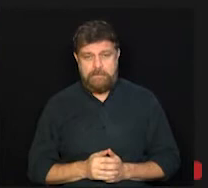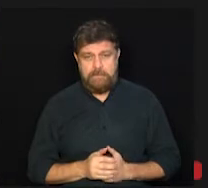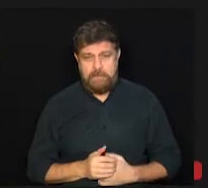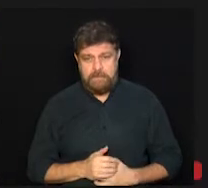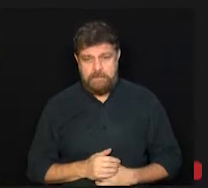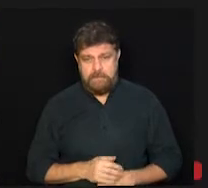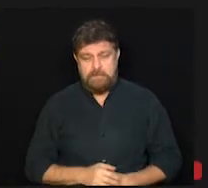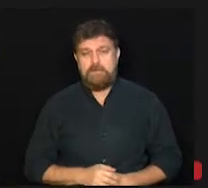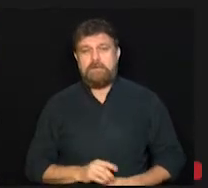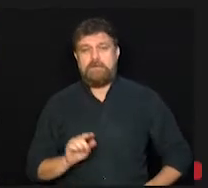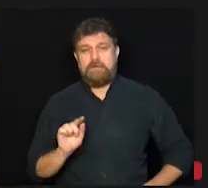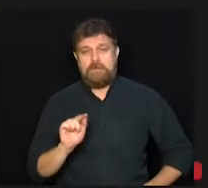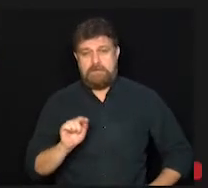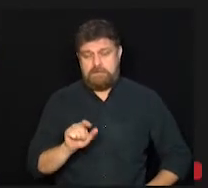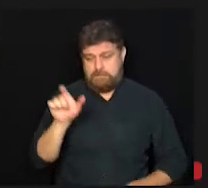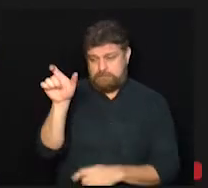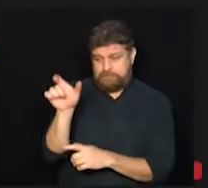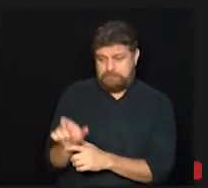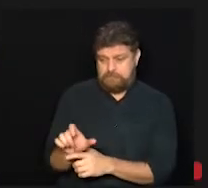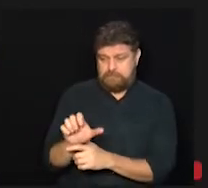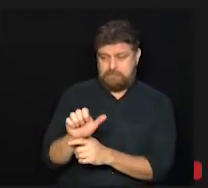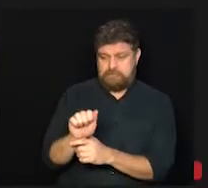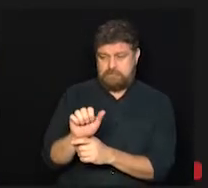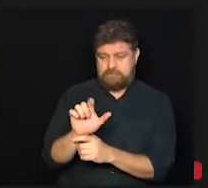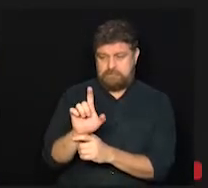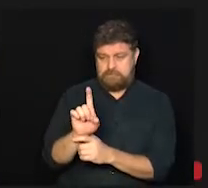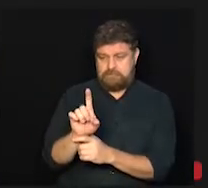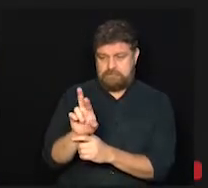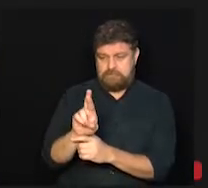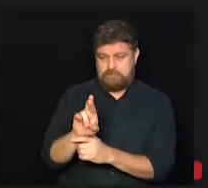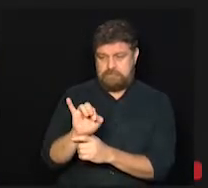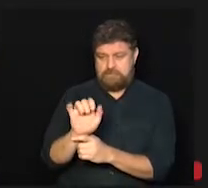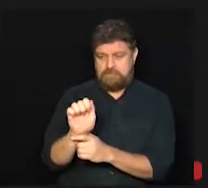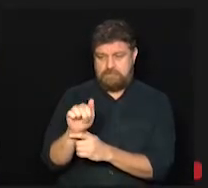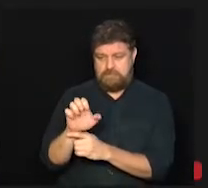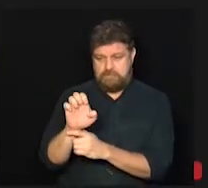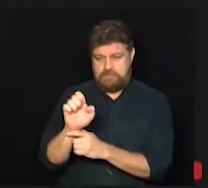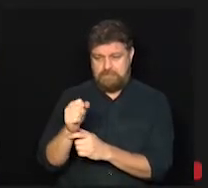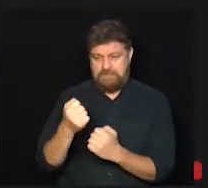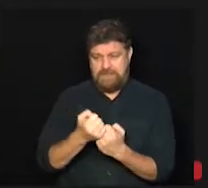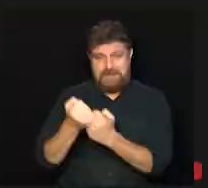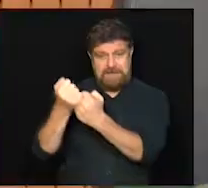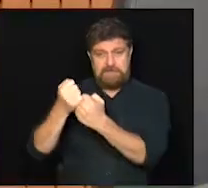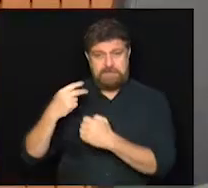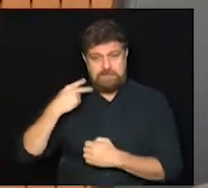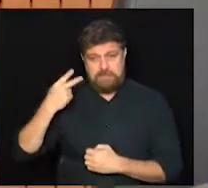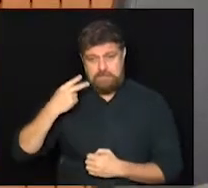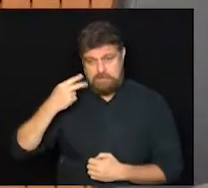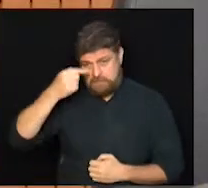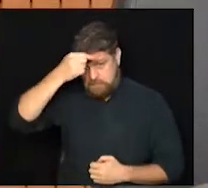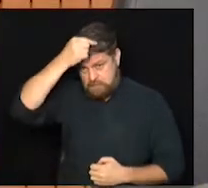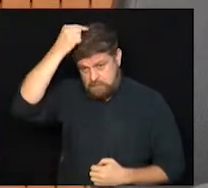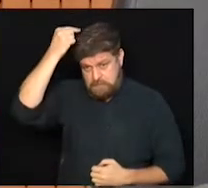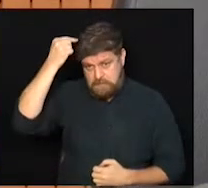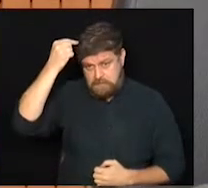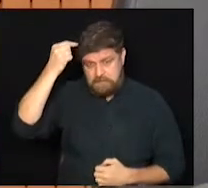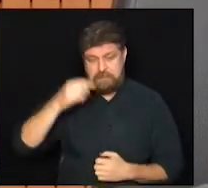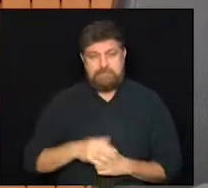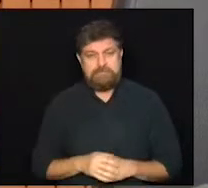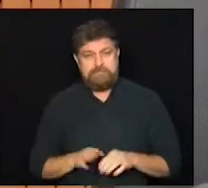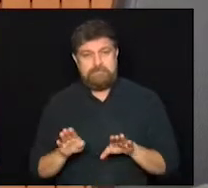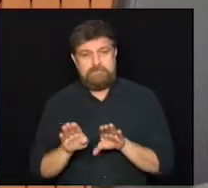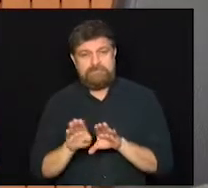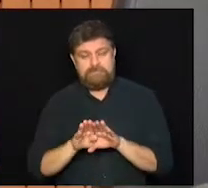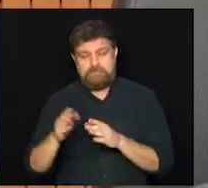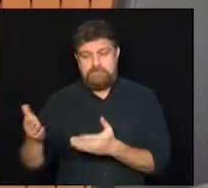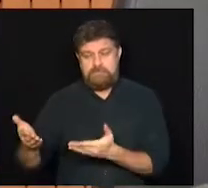quem está aqui, Adriane Carvalho, que é assessora do vereador Paulo Gaspar, né? E a nossa convidada de hoje é